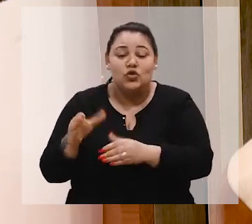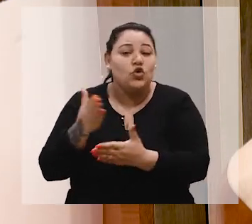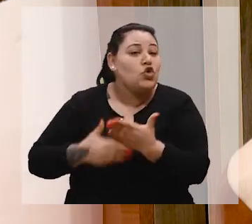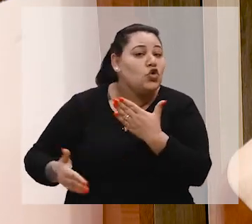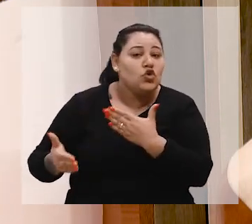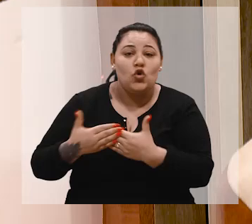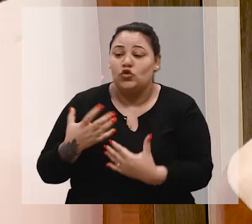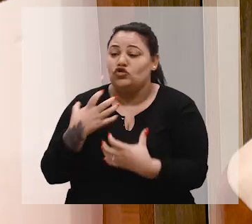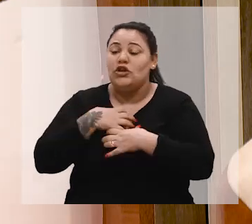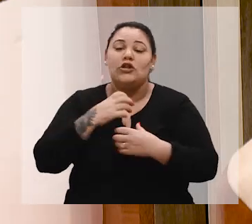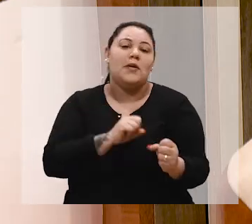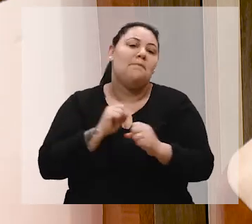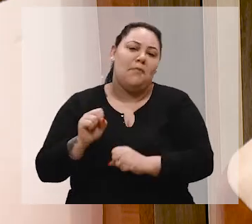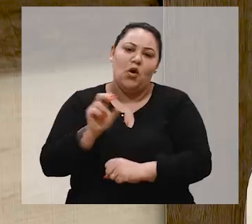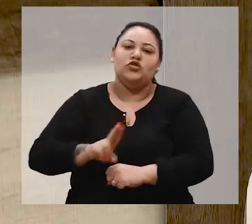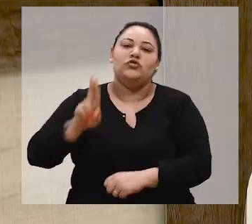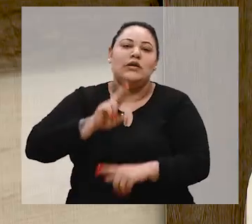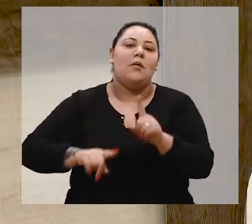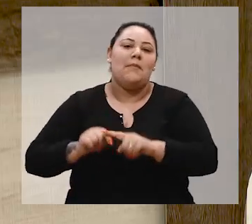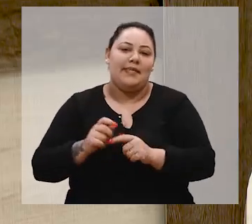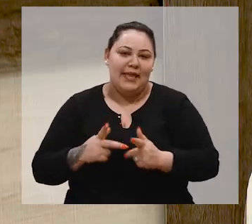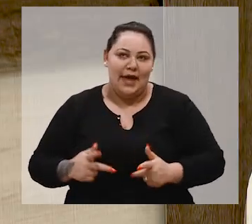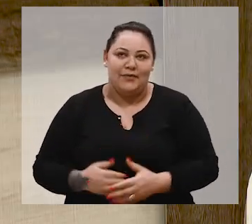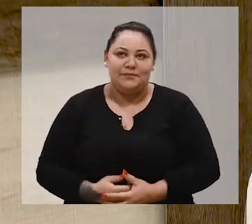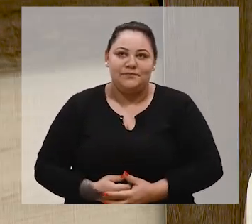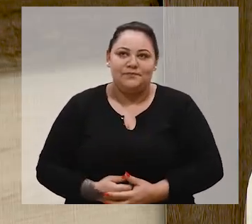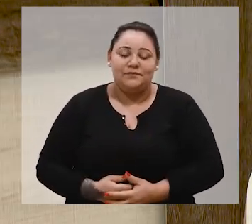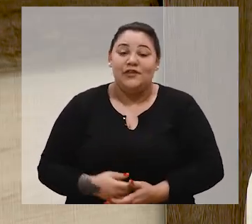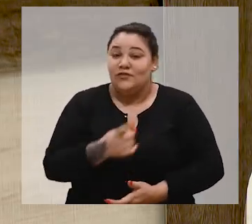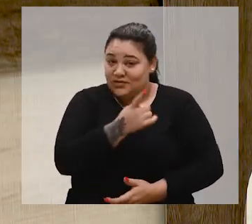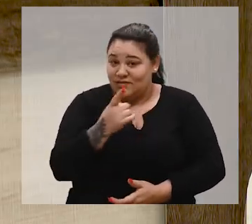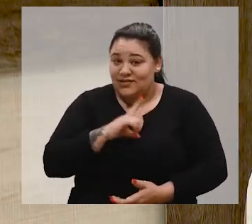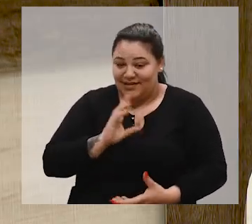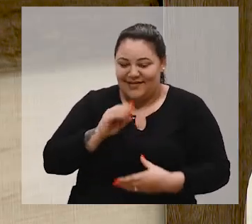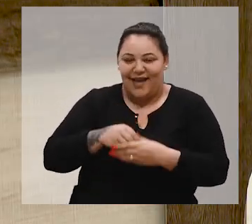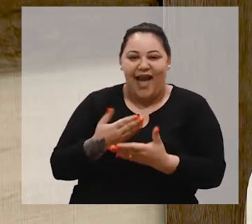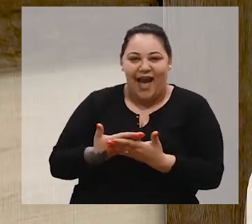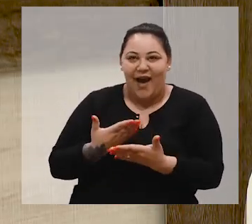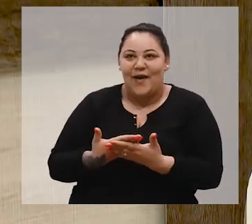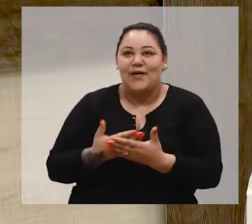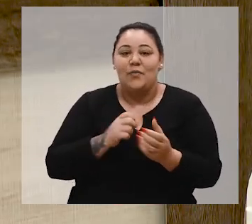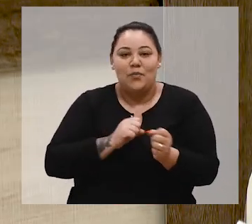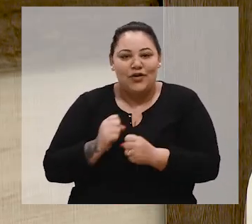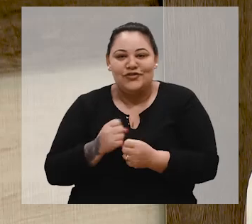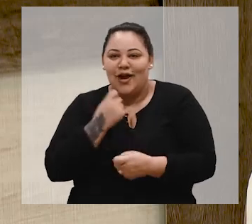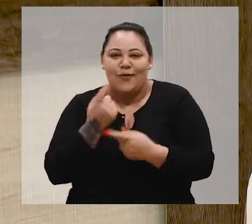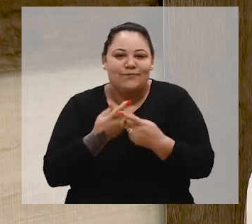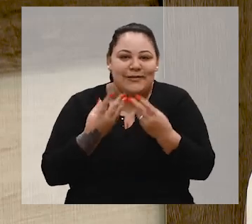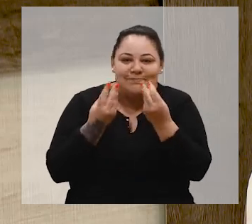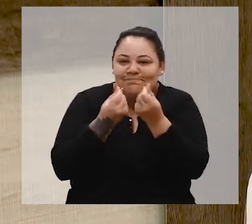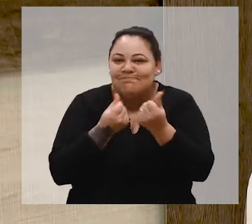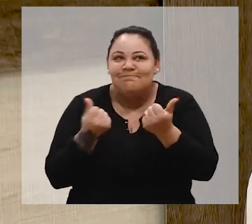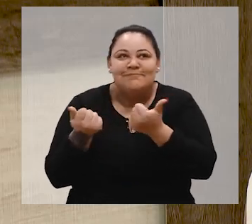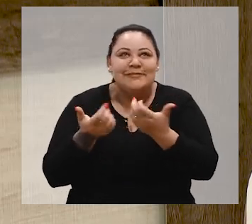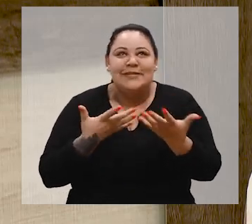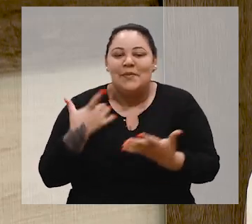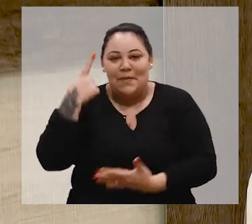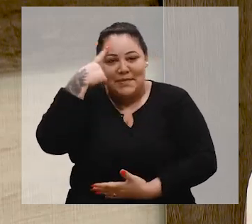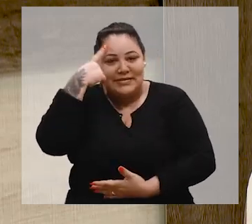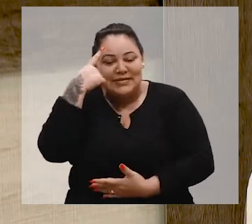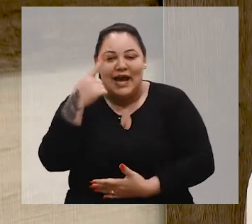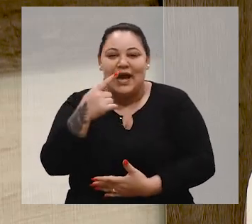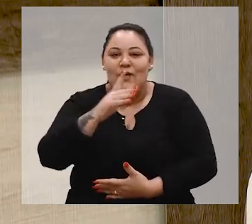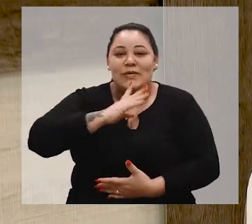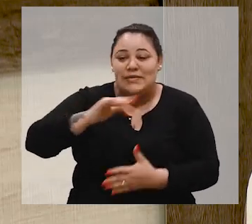o material pode oferecer. Entendi. Eu usei o estereótipo da sala de aula para se tornar algo mais palpável, né, das pessoas